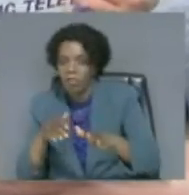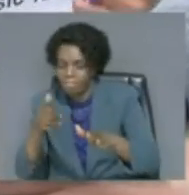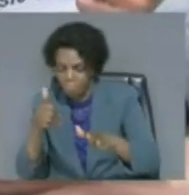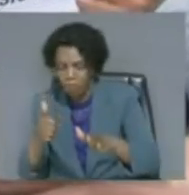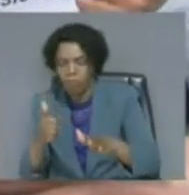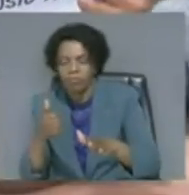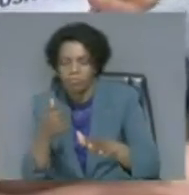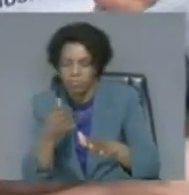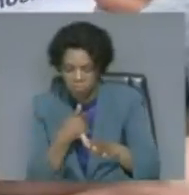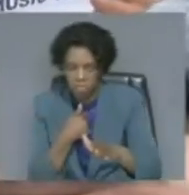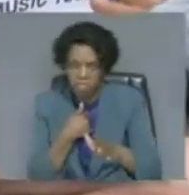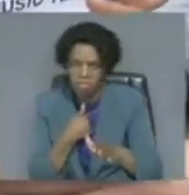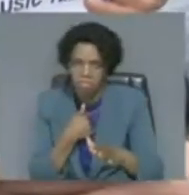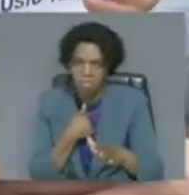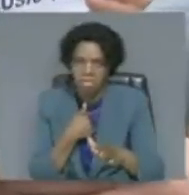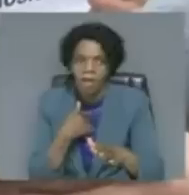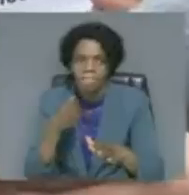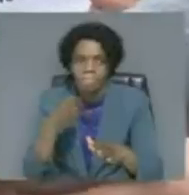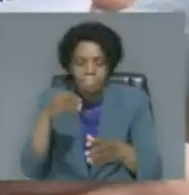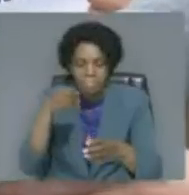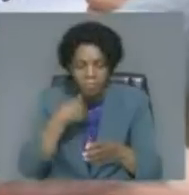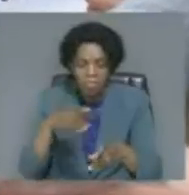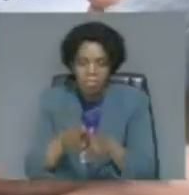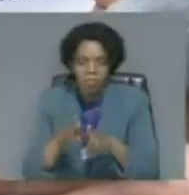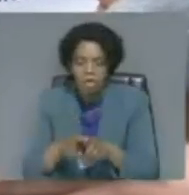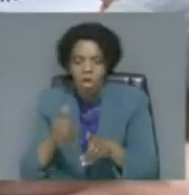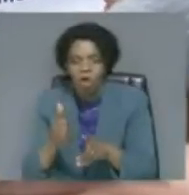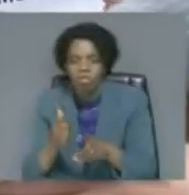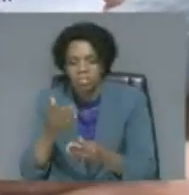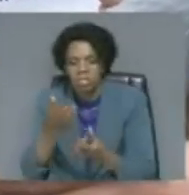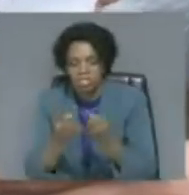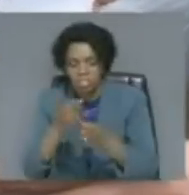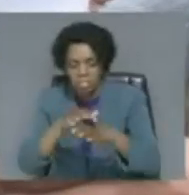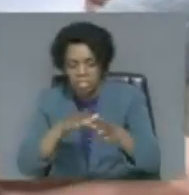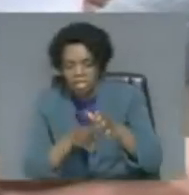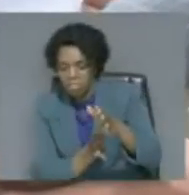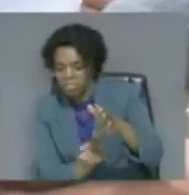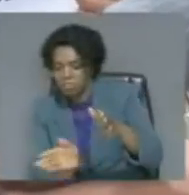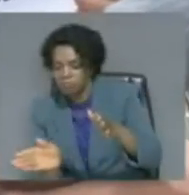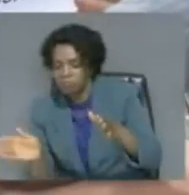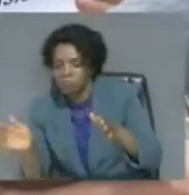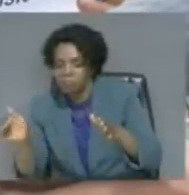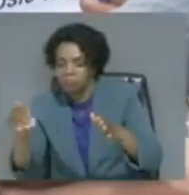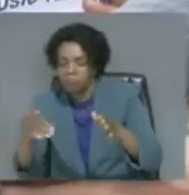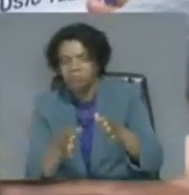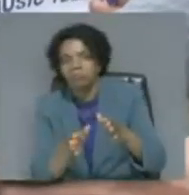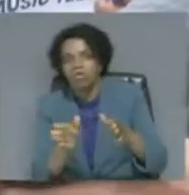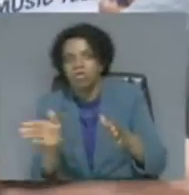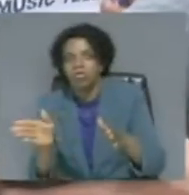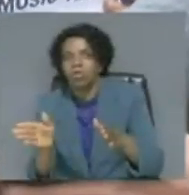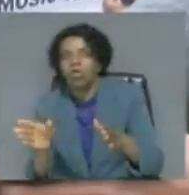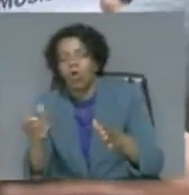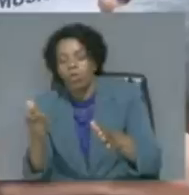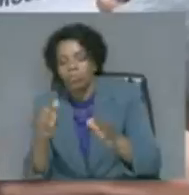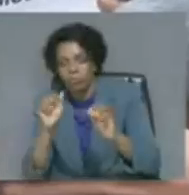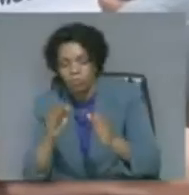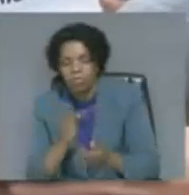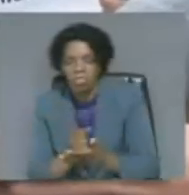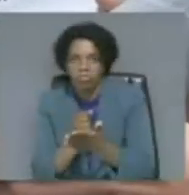Existem ainda algumas secundárias e terciárias que poderiam ajudar a fluir melhor o